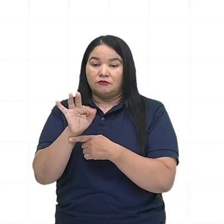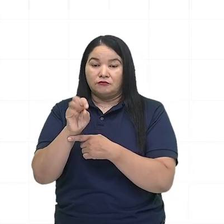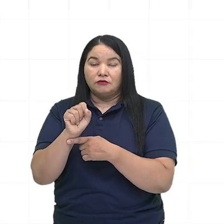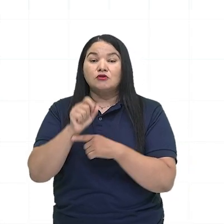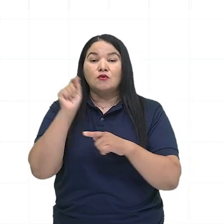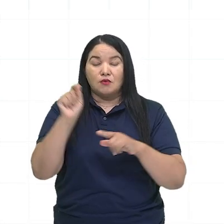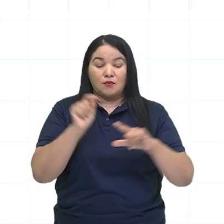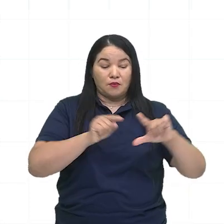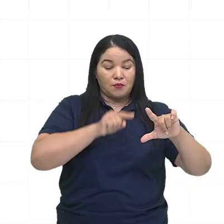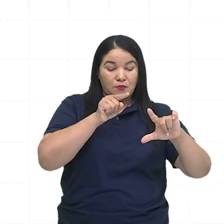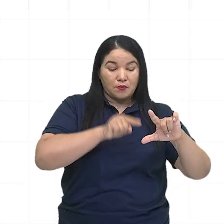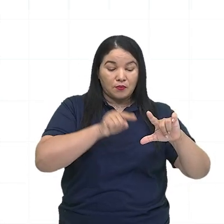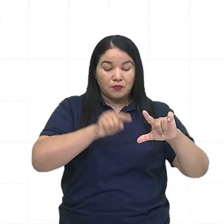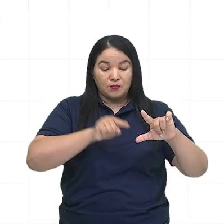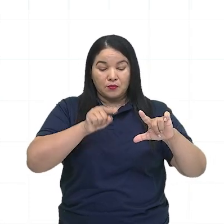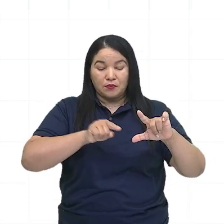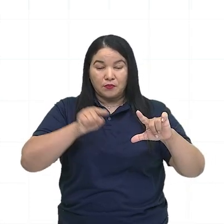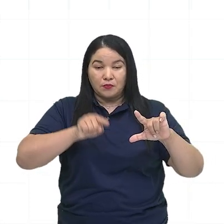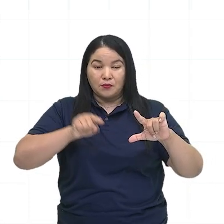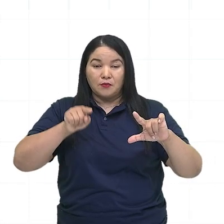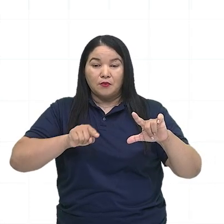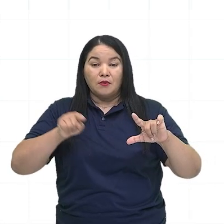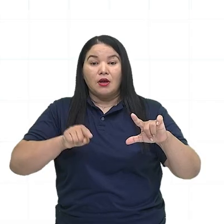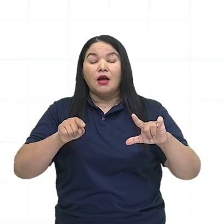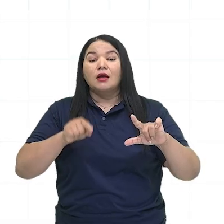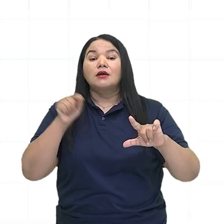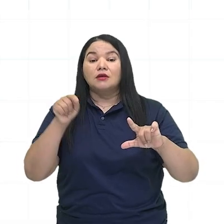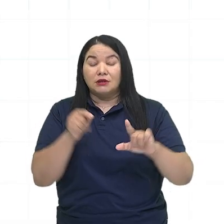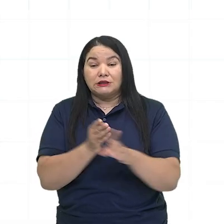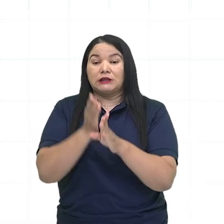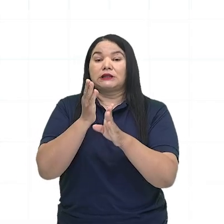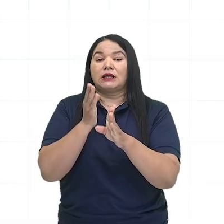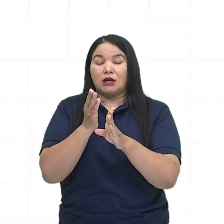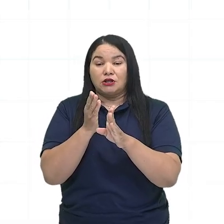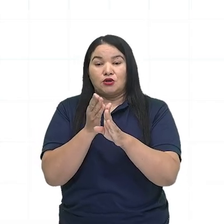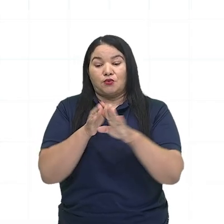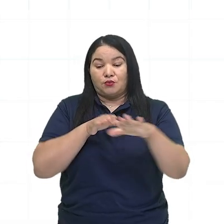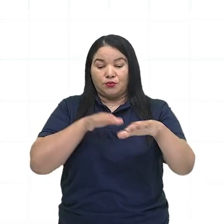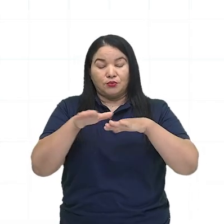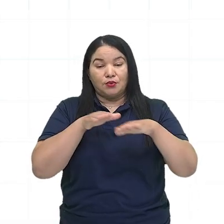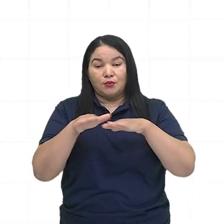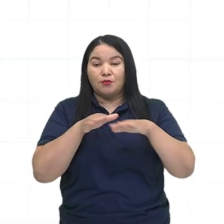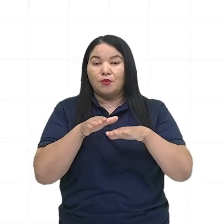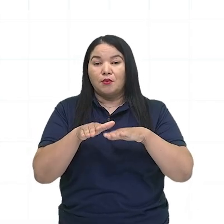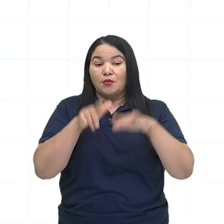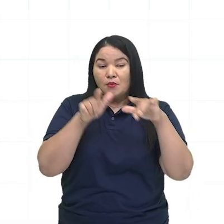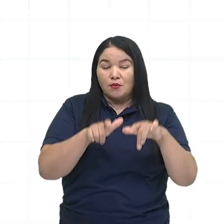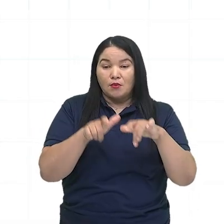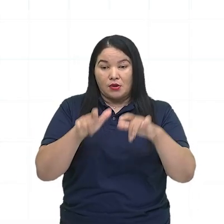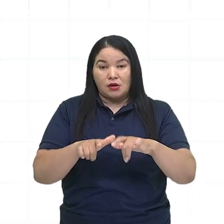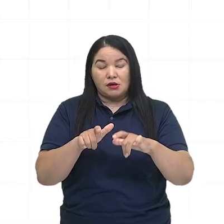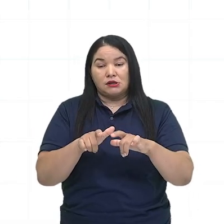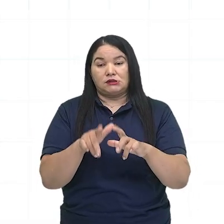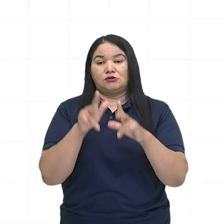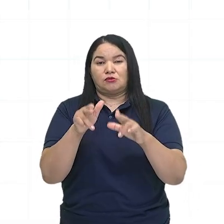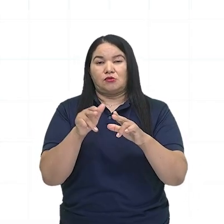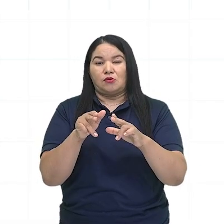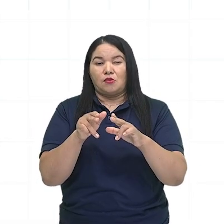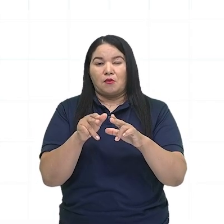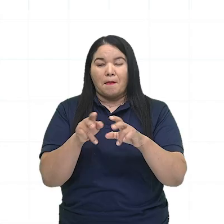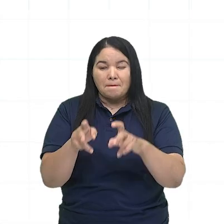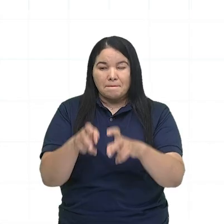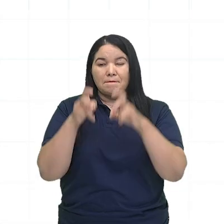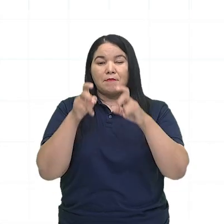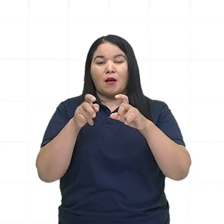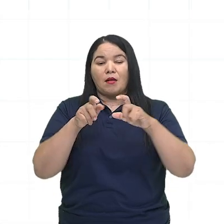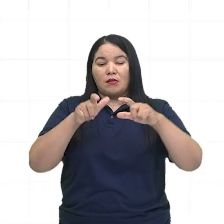detectar e registrar, né, esses terremotos. Eles funcionam como sensores que